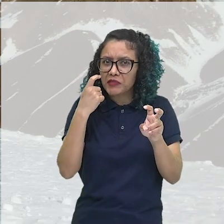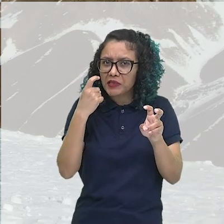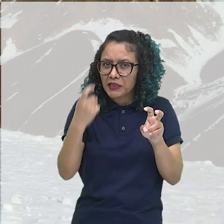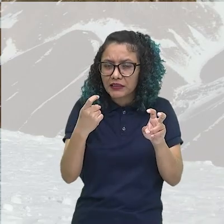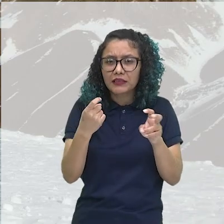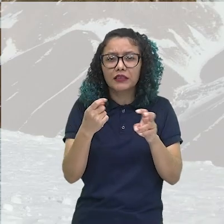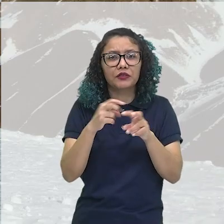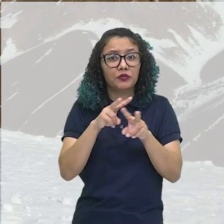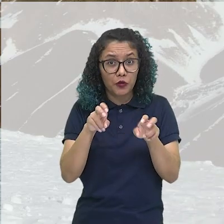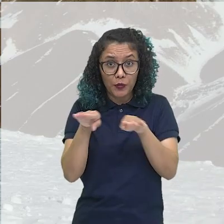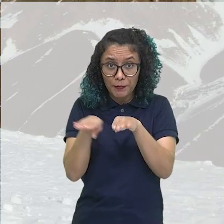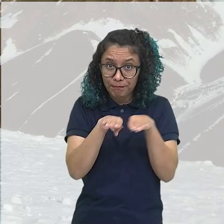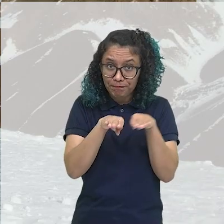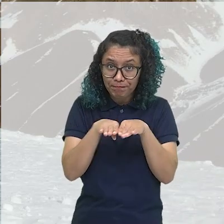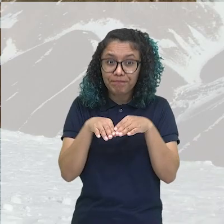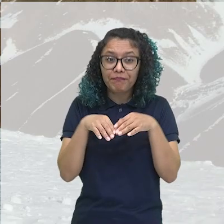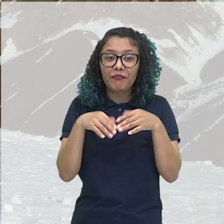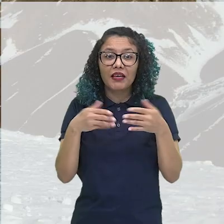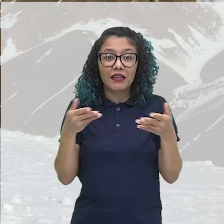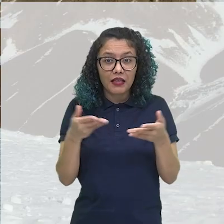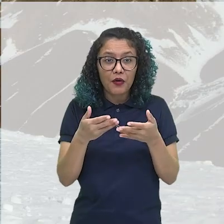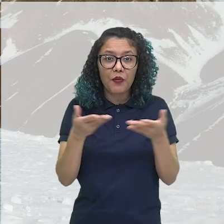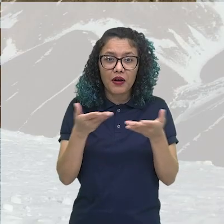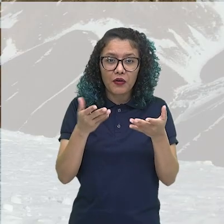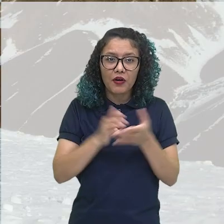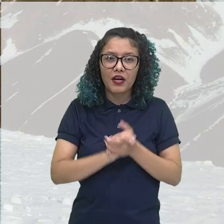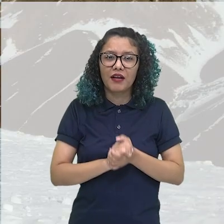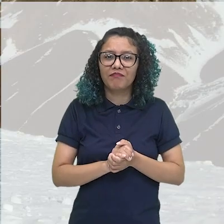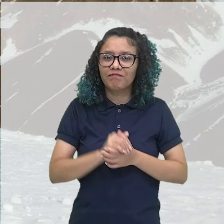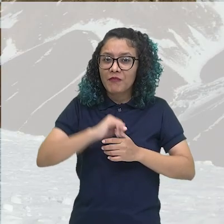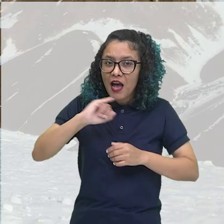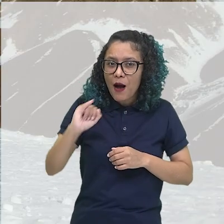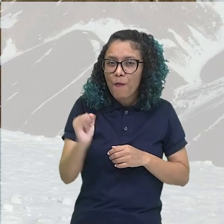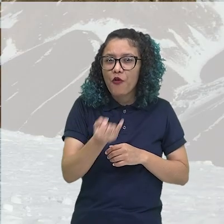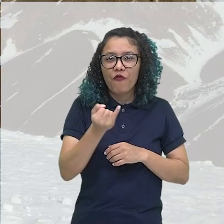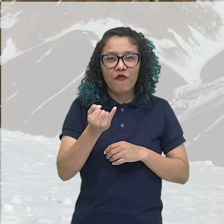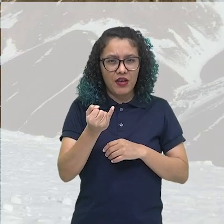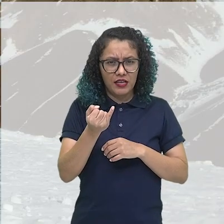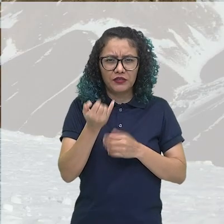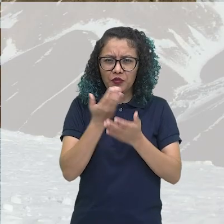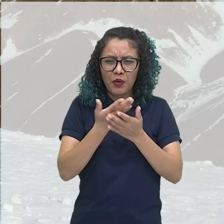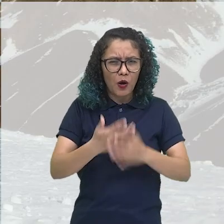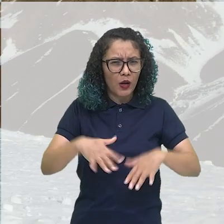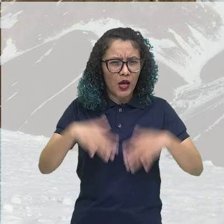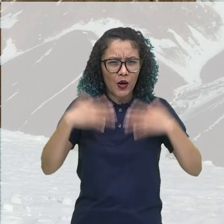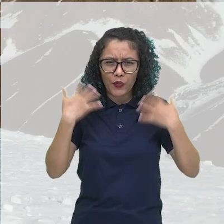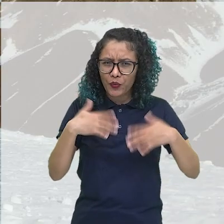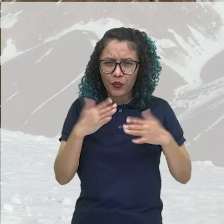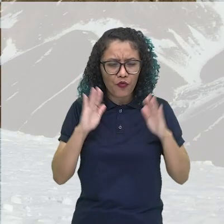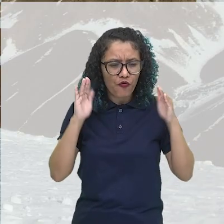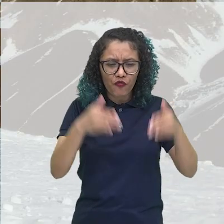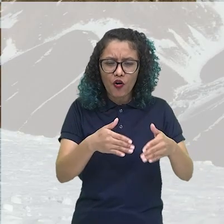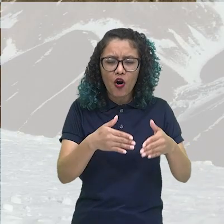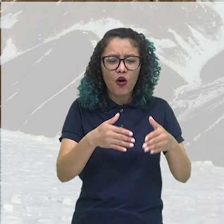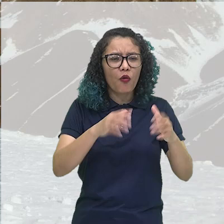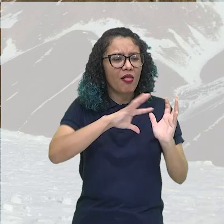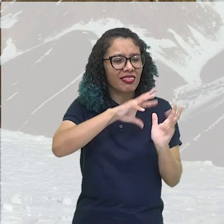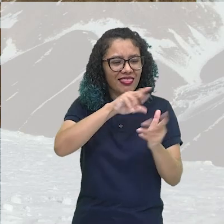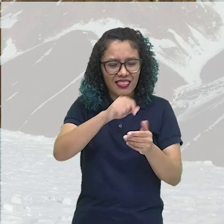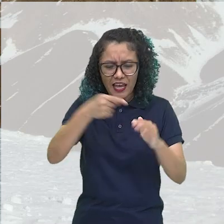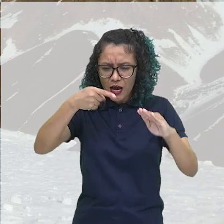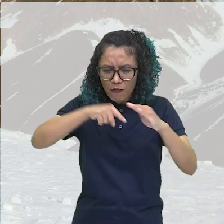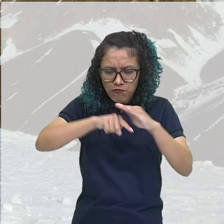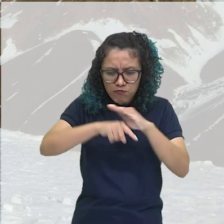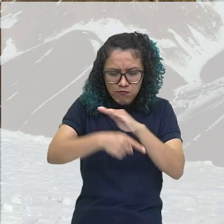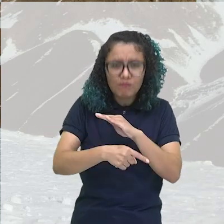placas tectônicas. Mergulhe em uma jornada épica para o centro da Terra. É isso que nós vamos